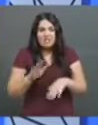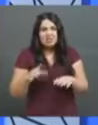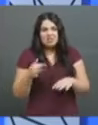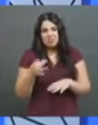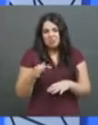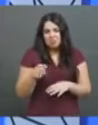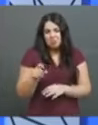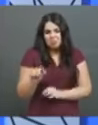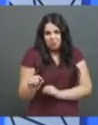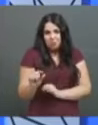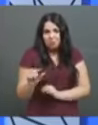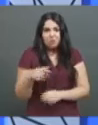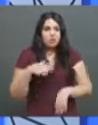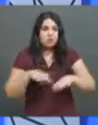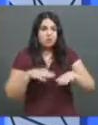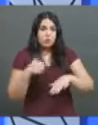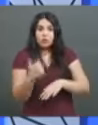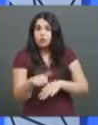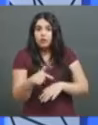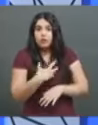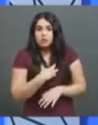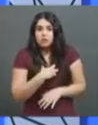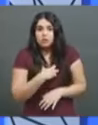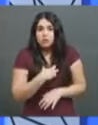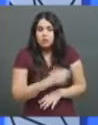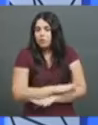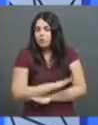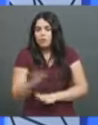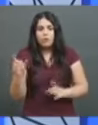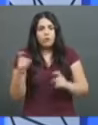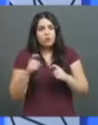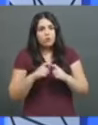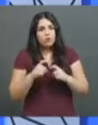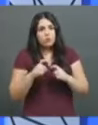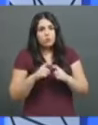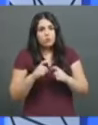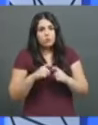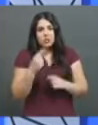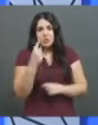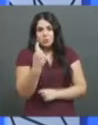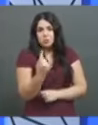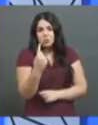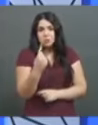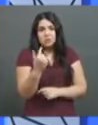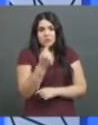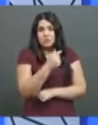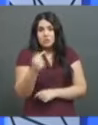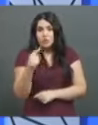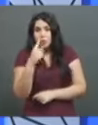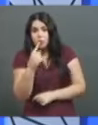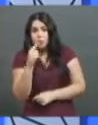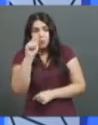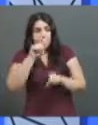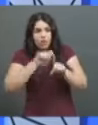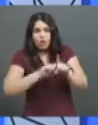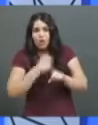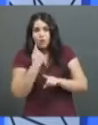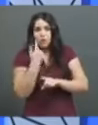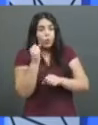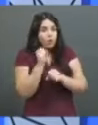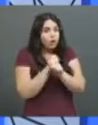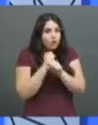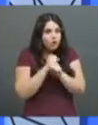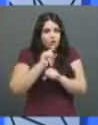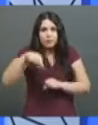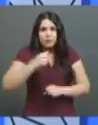teve sintoma praticamente nenhum. Te procura no consultório uma semana, um mês, um ano depois de ter sofrido um infarto, por